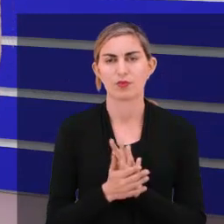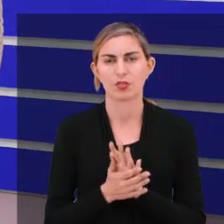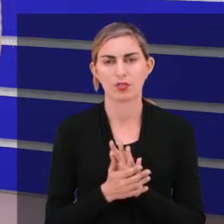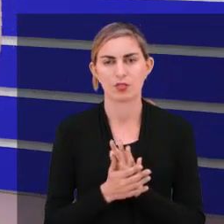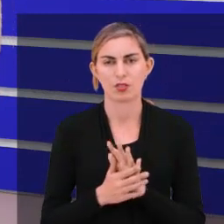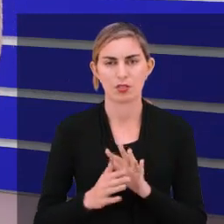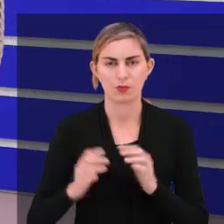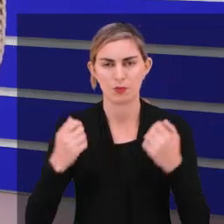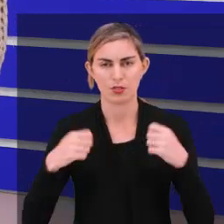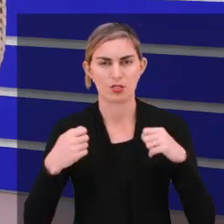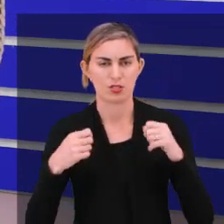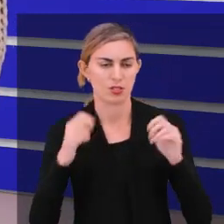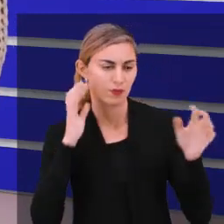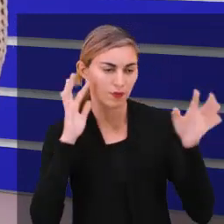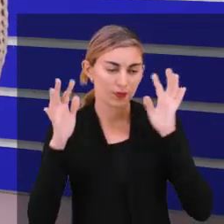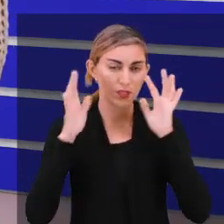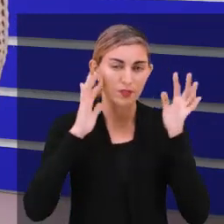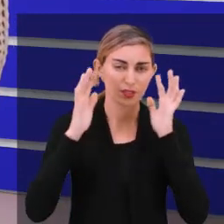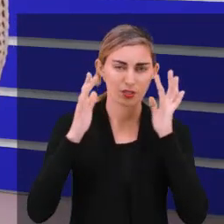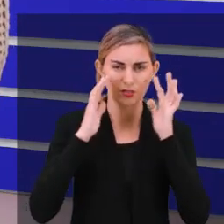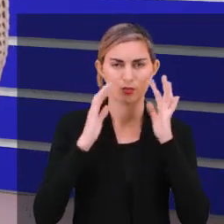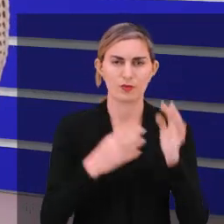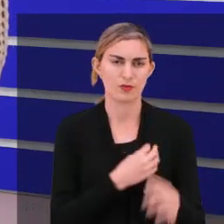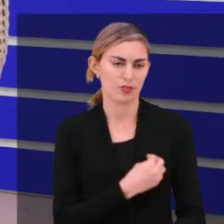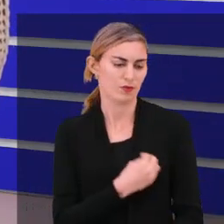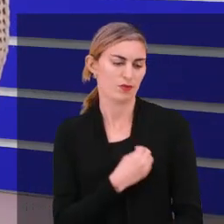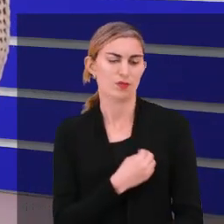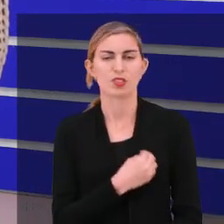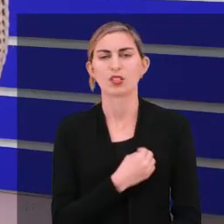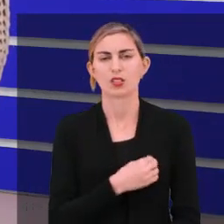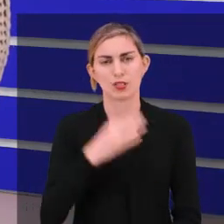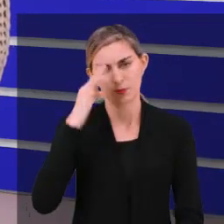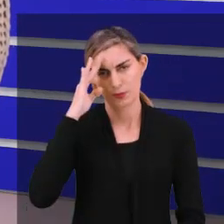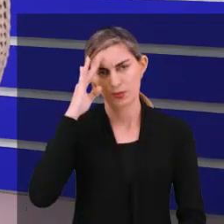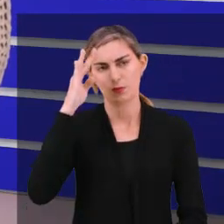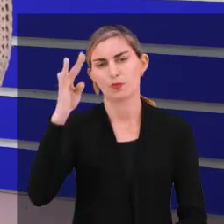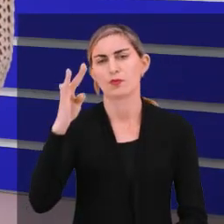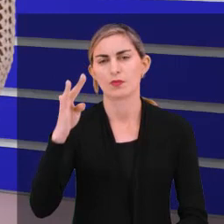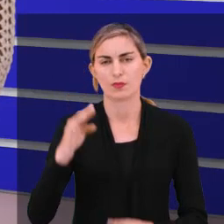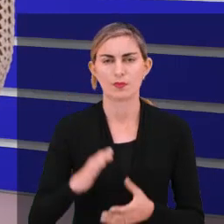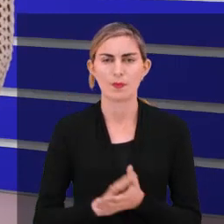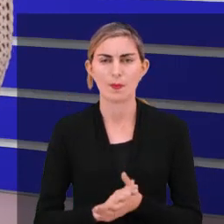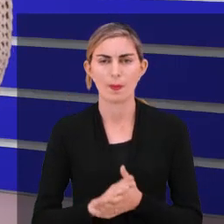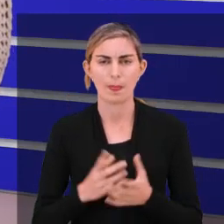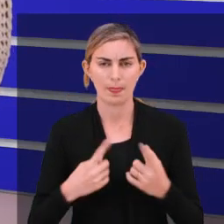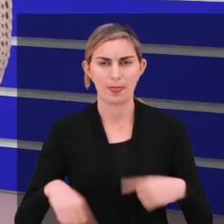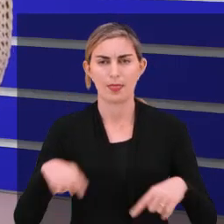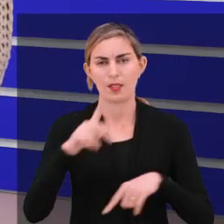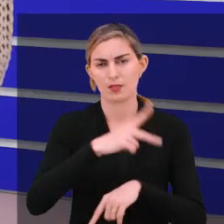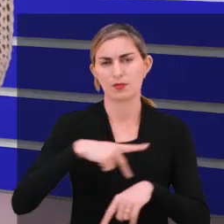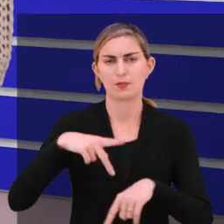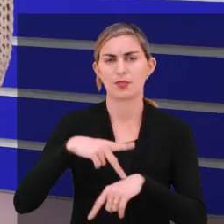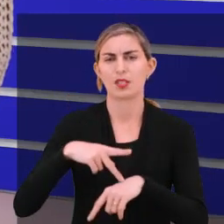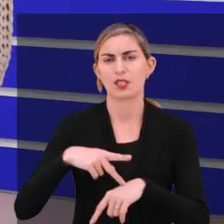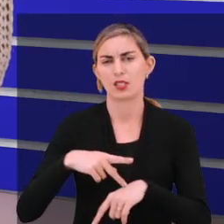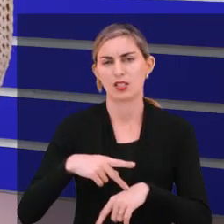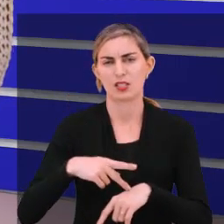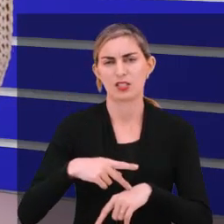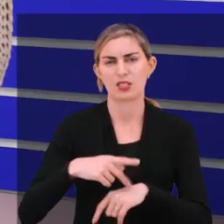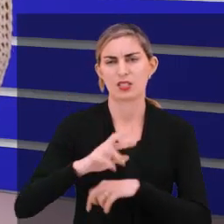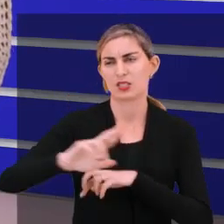pode até ser incorporada como uma filosofia de vida, principalmente nesse momento em que o nosso país está